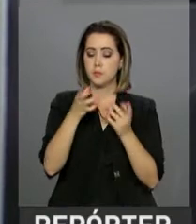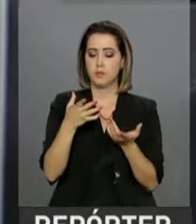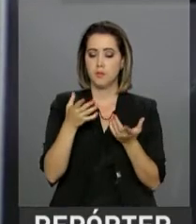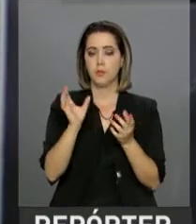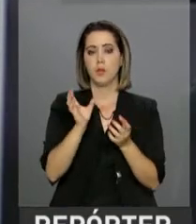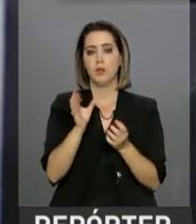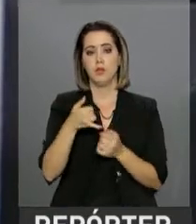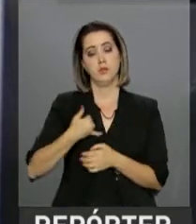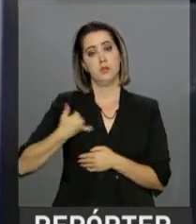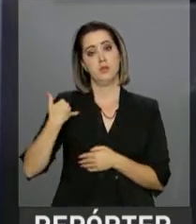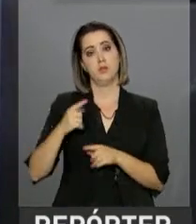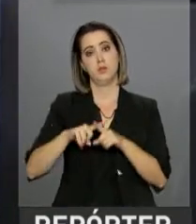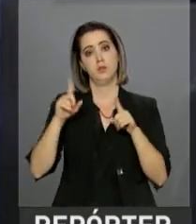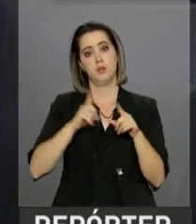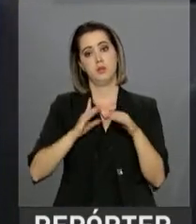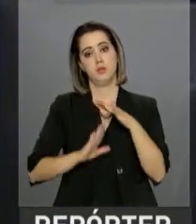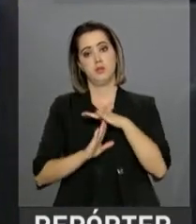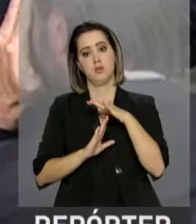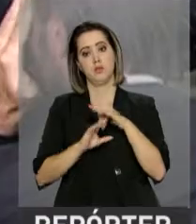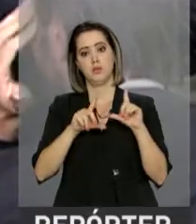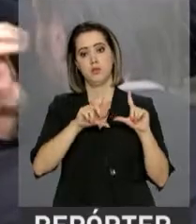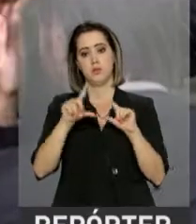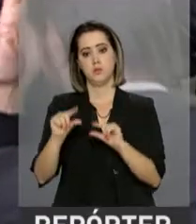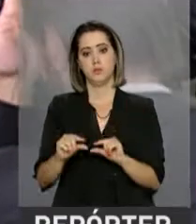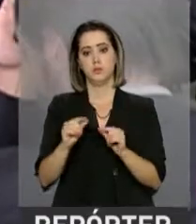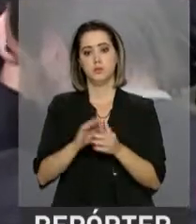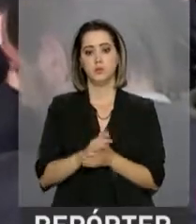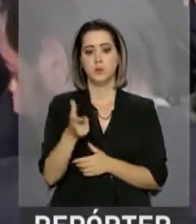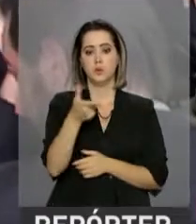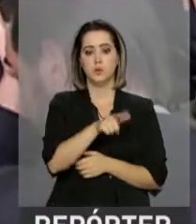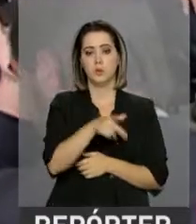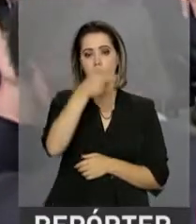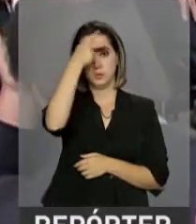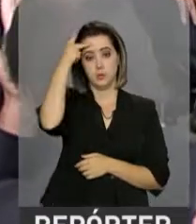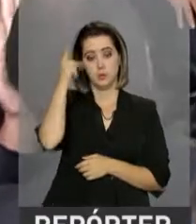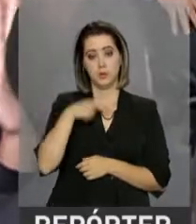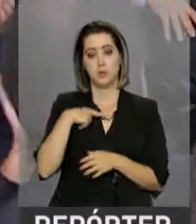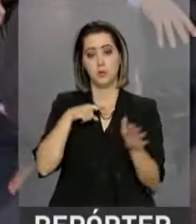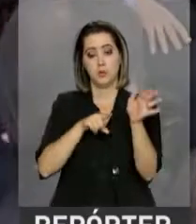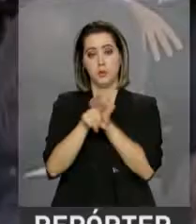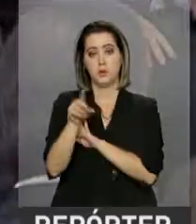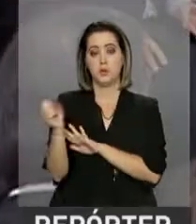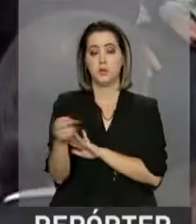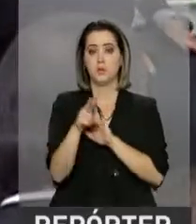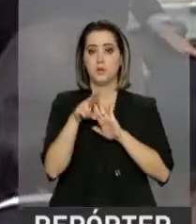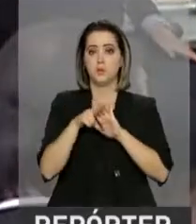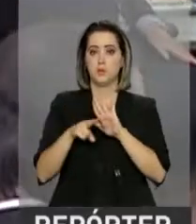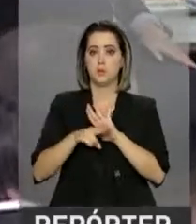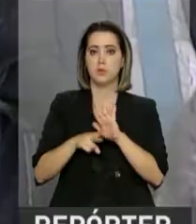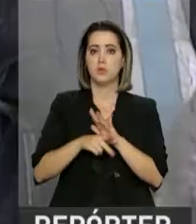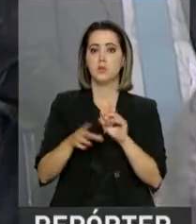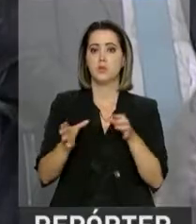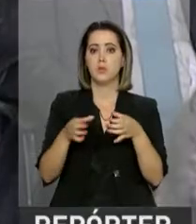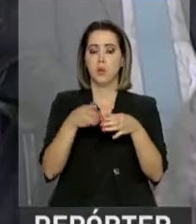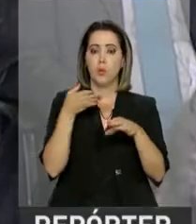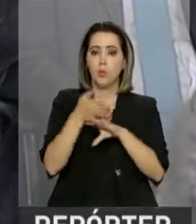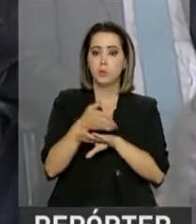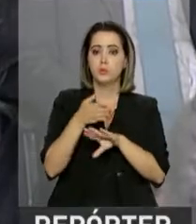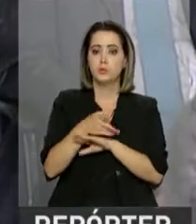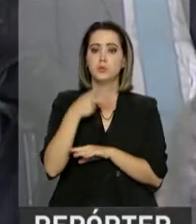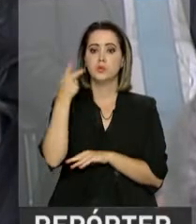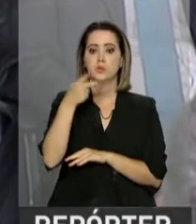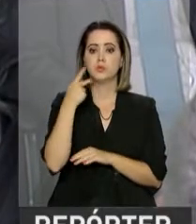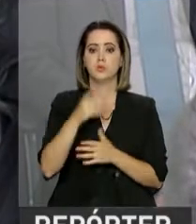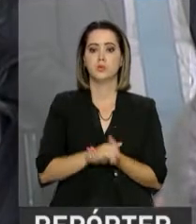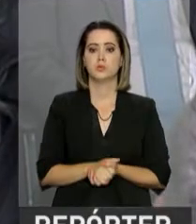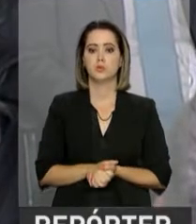especiais, mas elas teriam um limite de redução. Outro internauta perguntou se a reforma também vai abranger a classe política. Essa reforma da Previdência